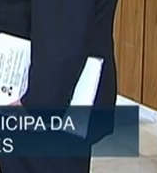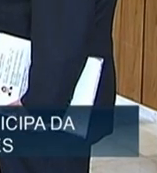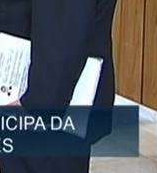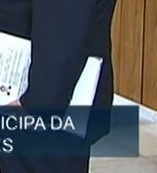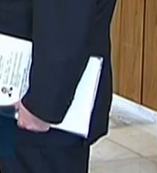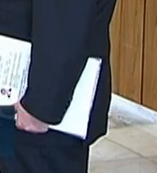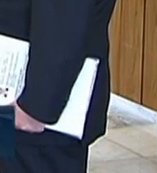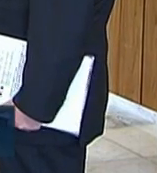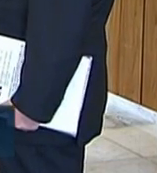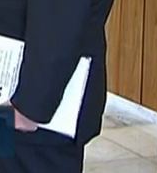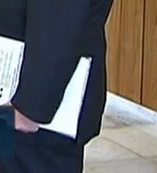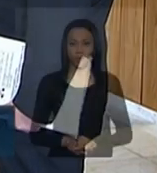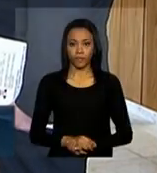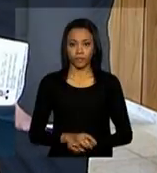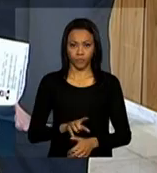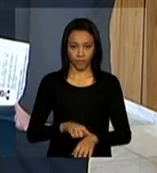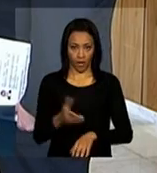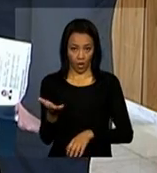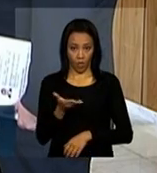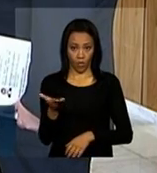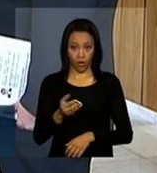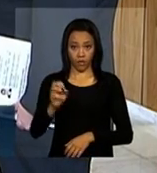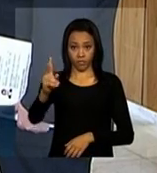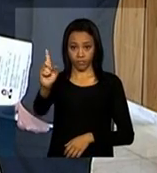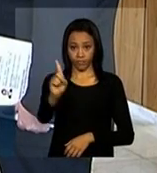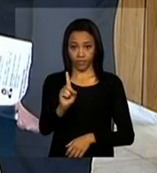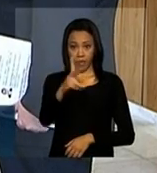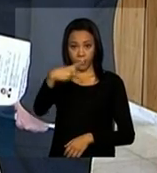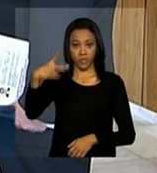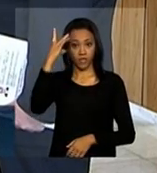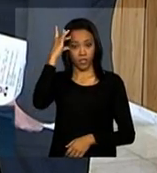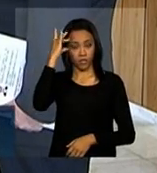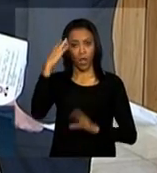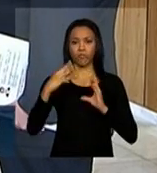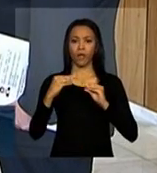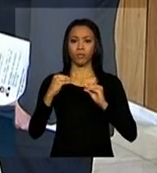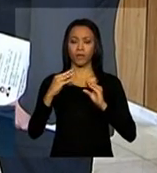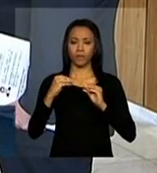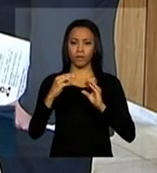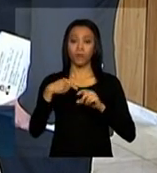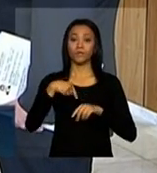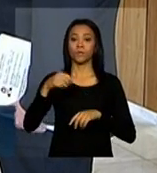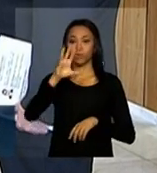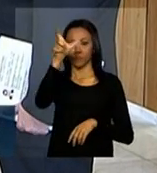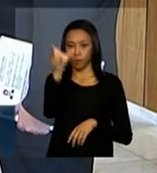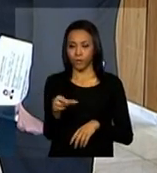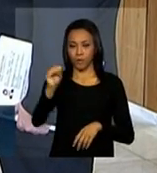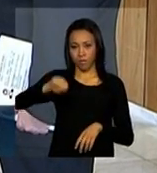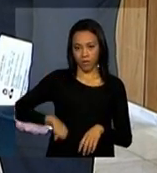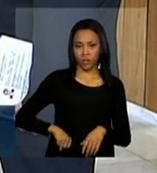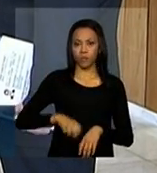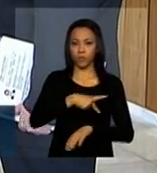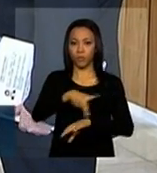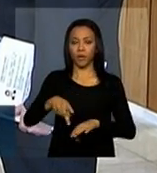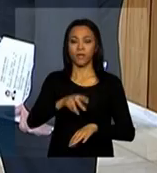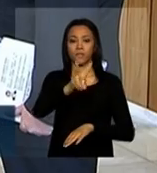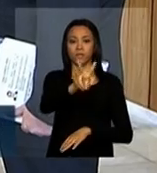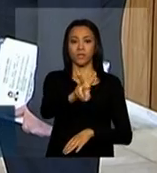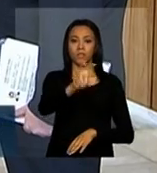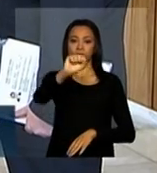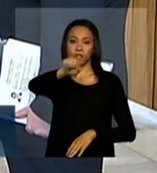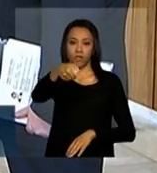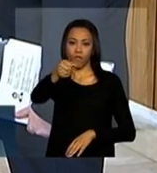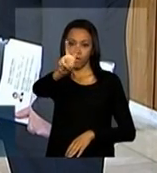Então, nesse momento, a presidenta Dilma Rousseff conversa com o embaixador do Vietnã, país